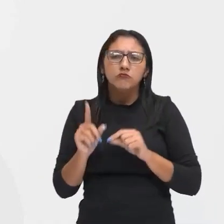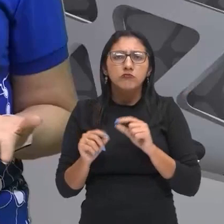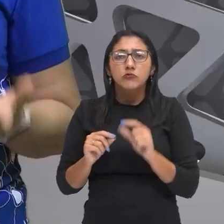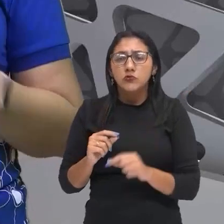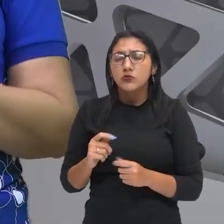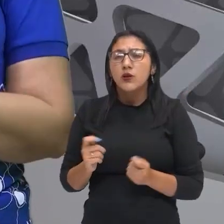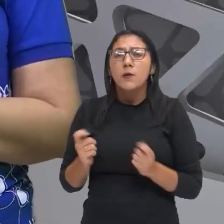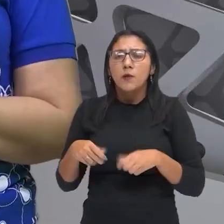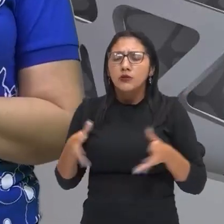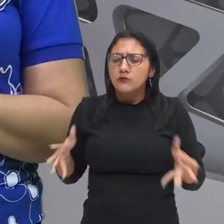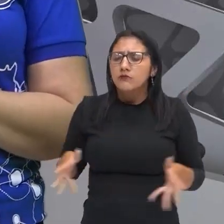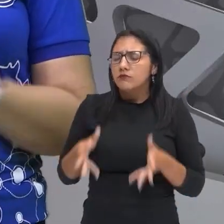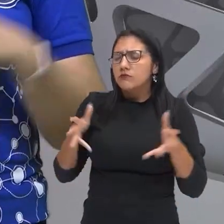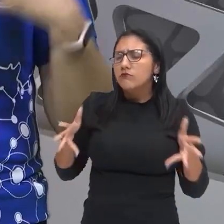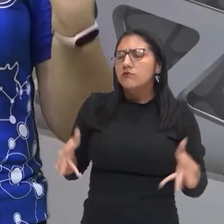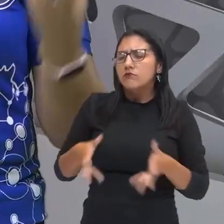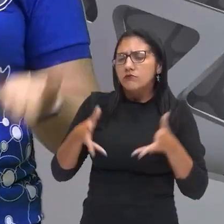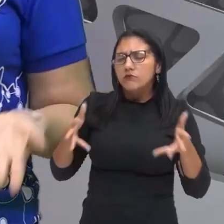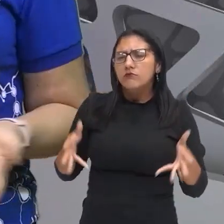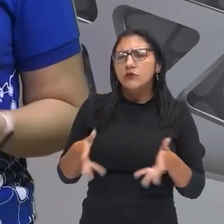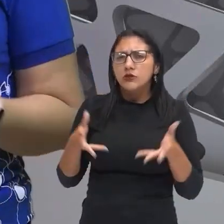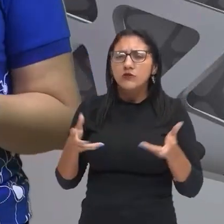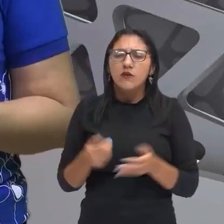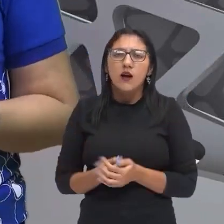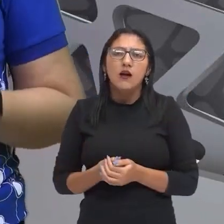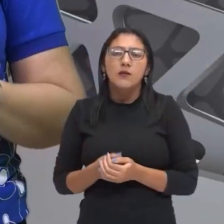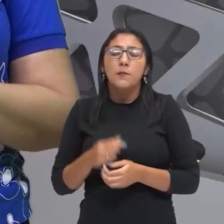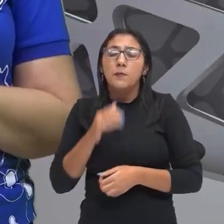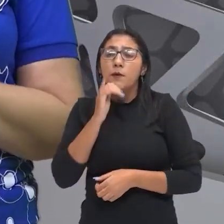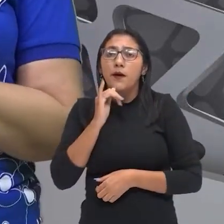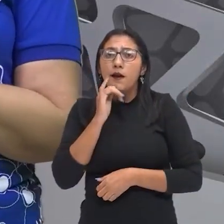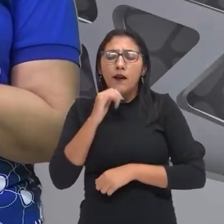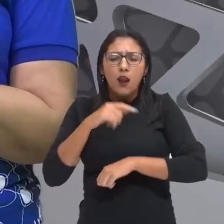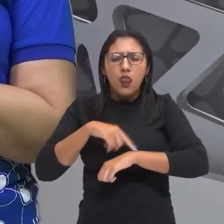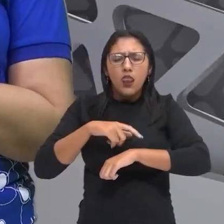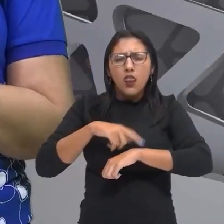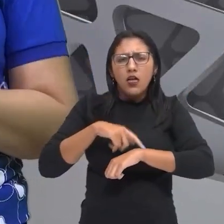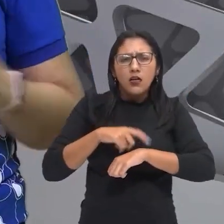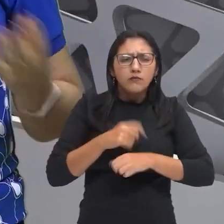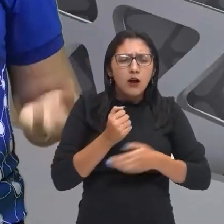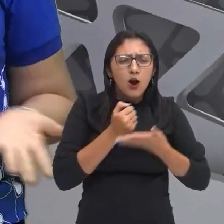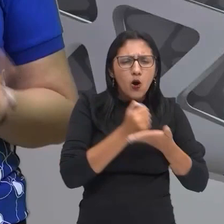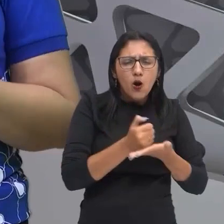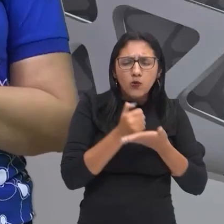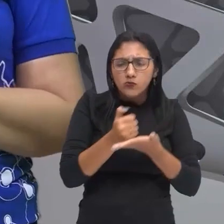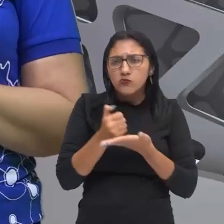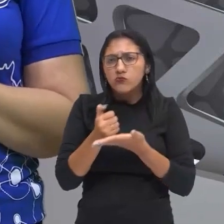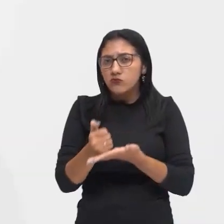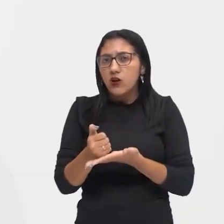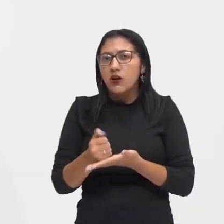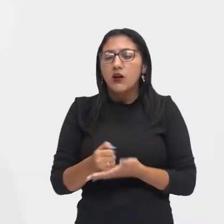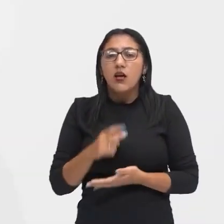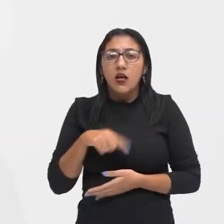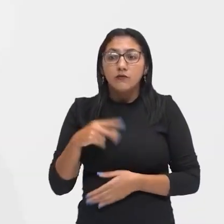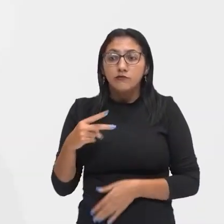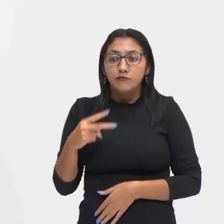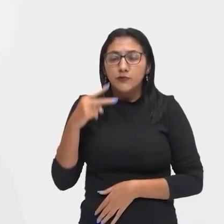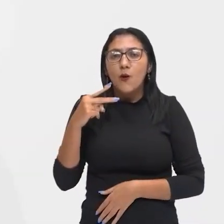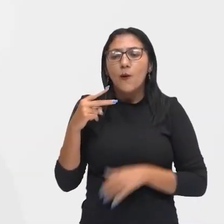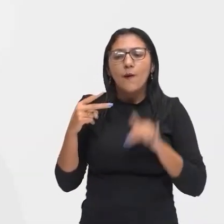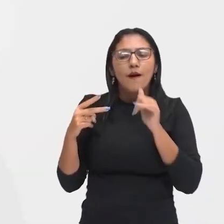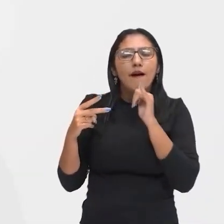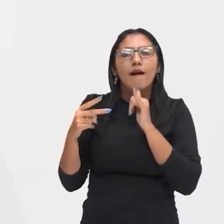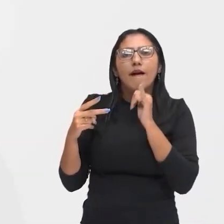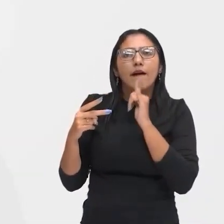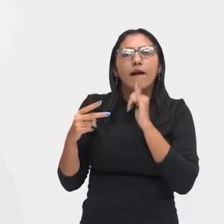pode cultivar esse valor de dividir o seu tempo, de ajudar as pessoas sempre que você pode. E esses são apenas 2